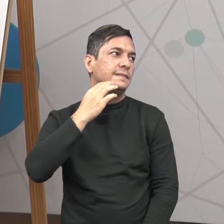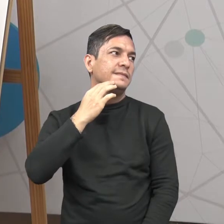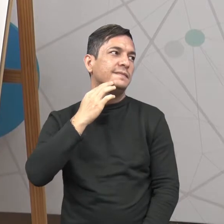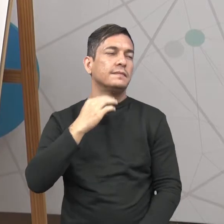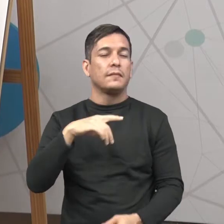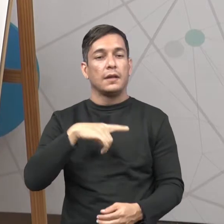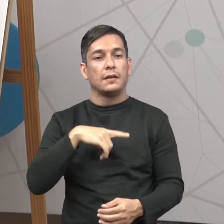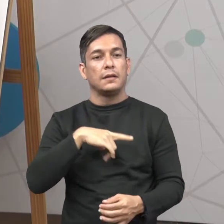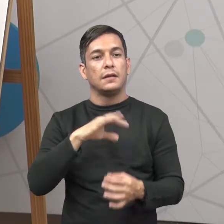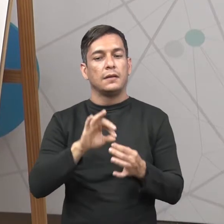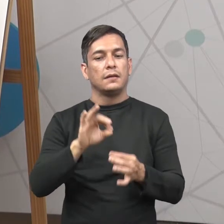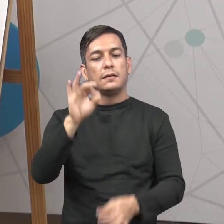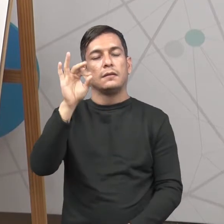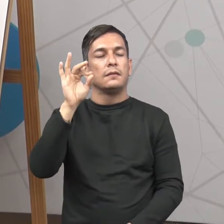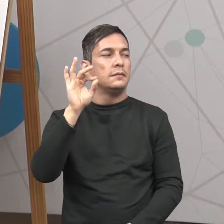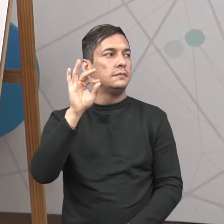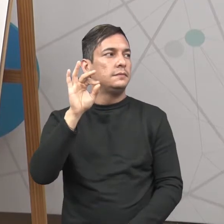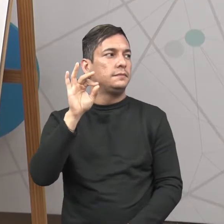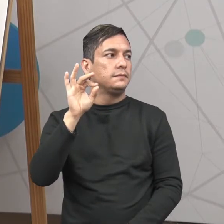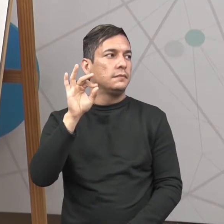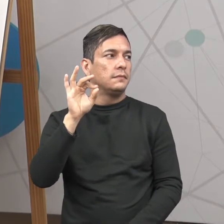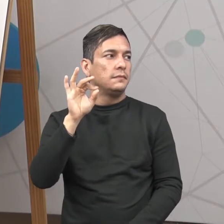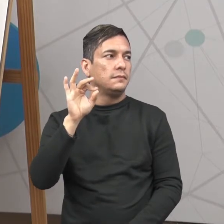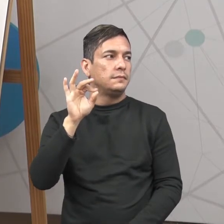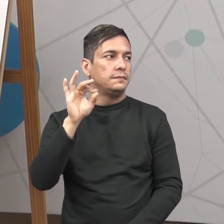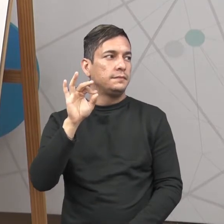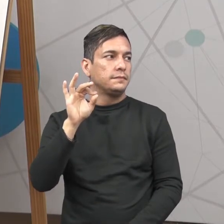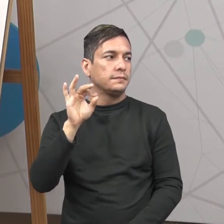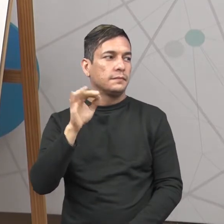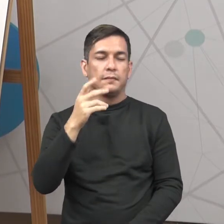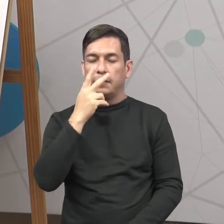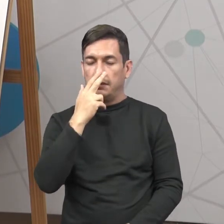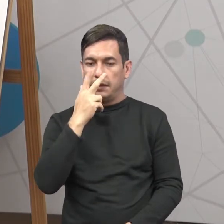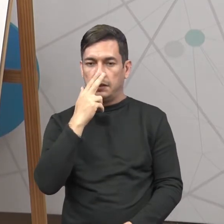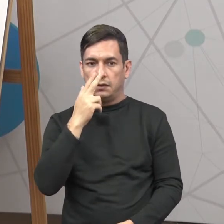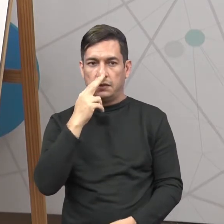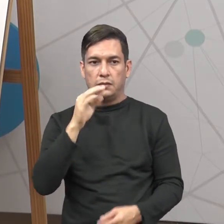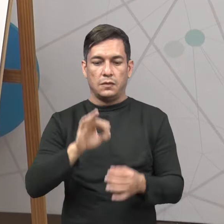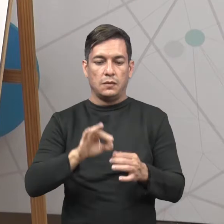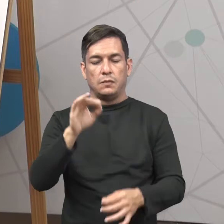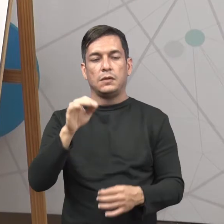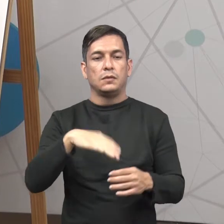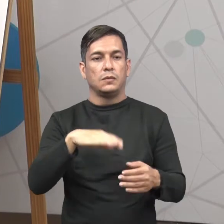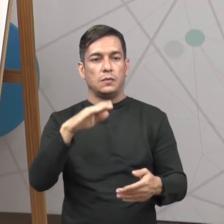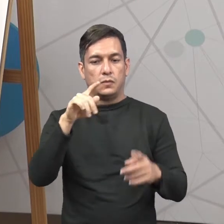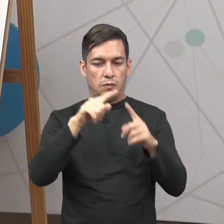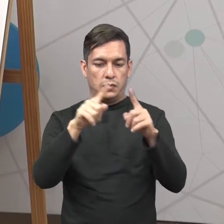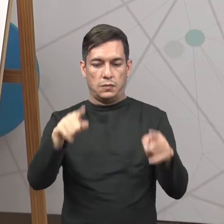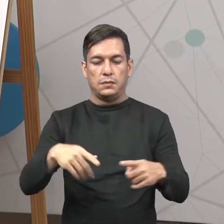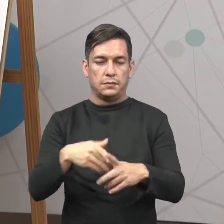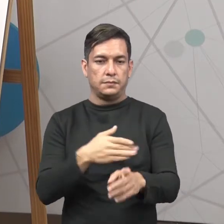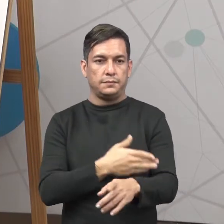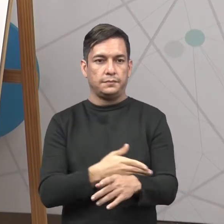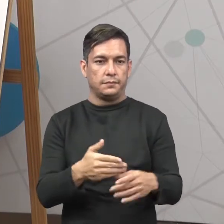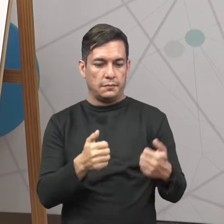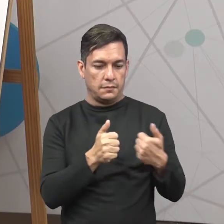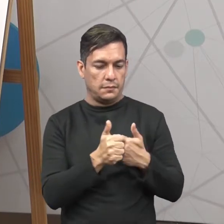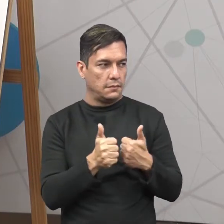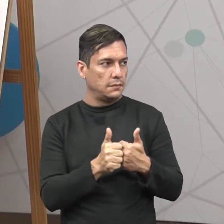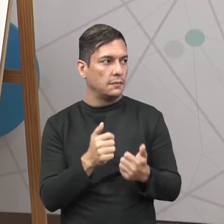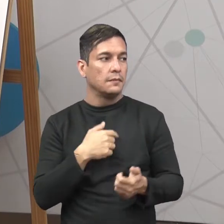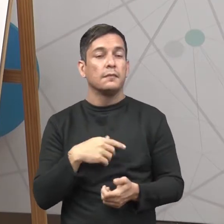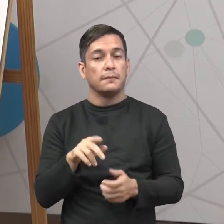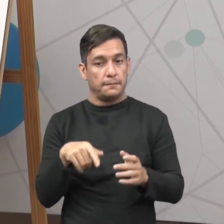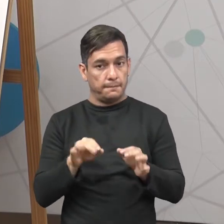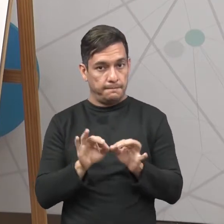Tem um tamanho próximo ao comprimento desse quadro que está aqui próximo de mim. É grande, não é